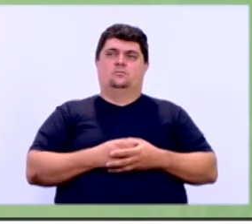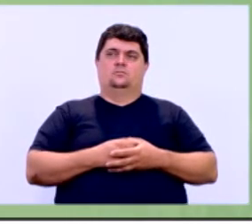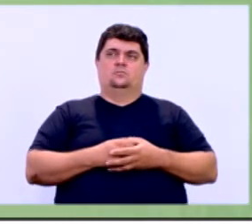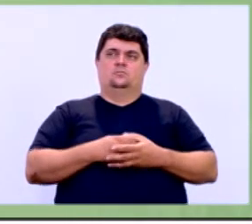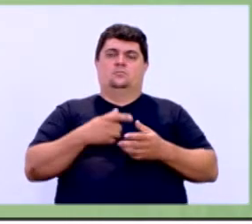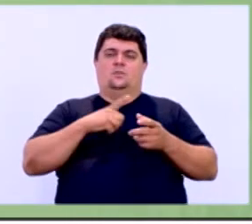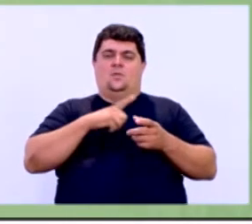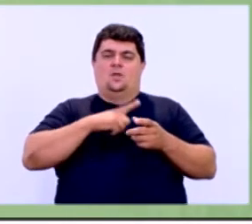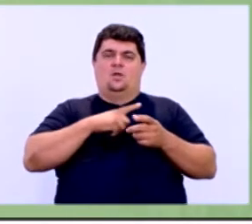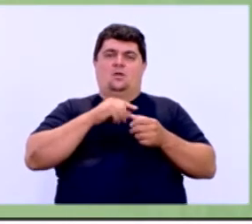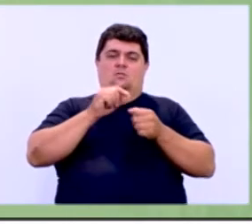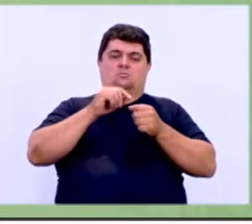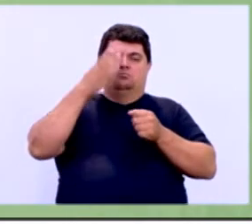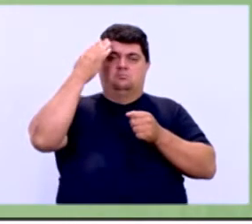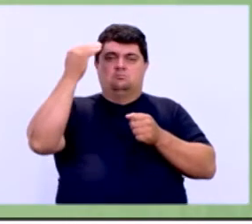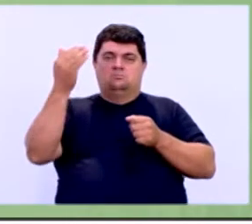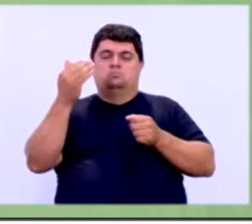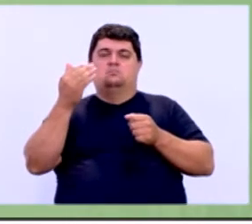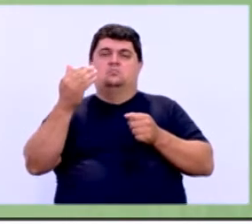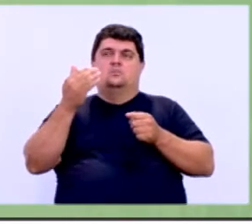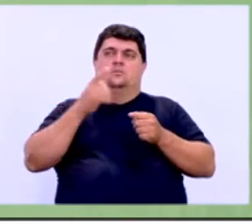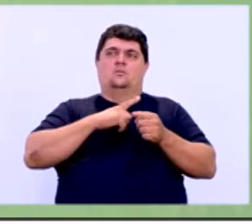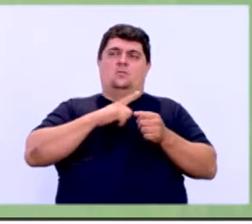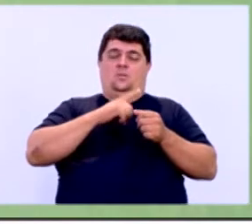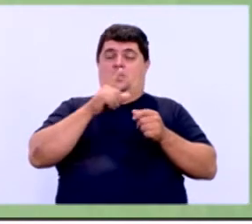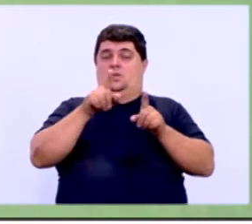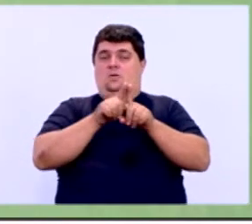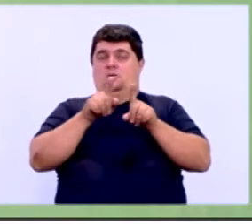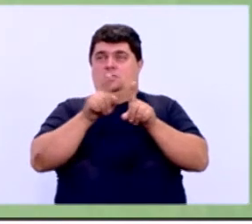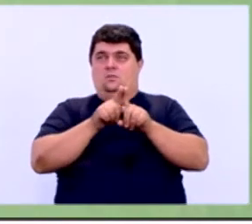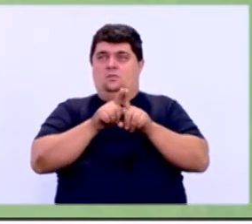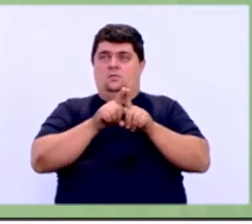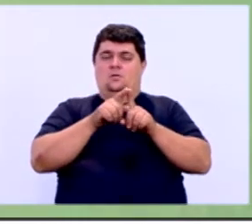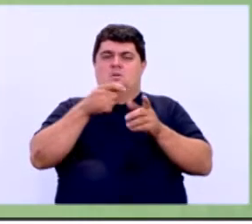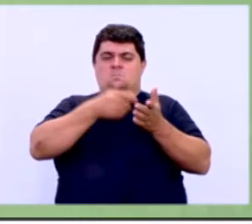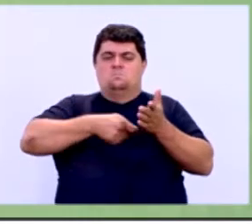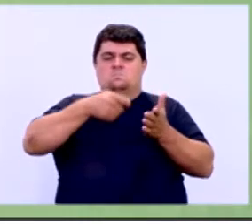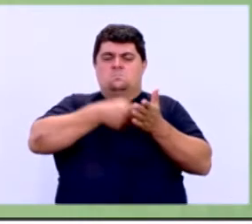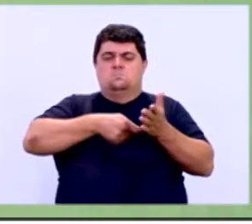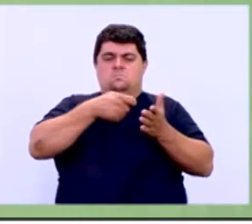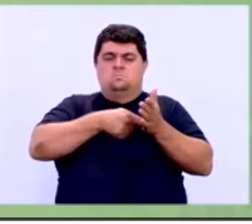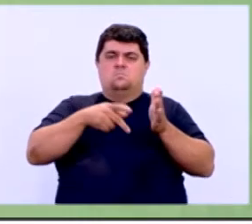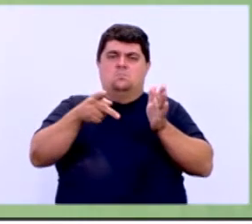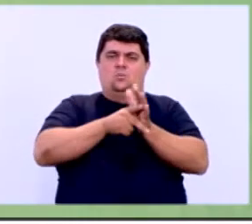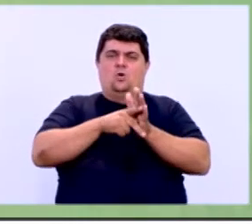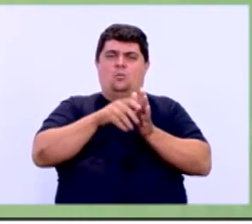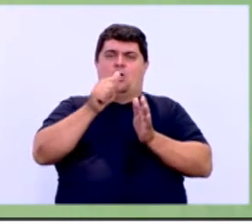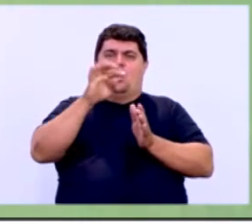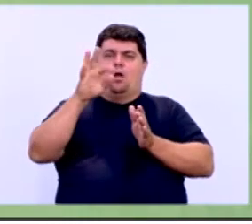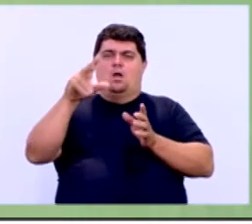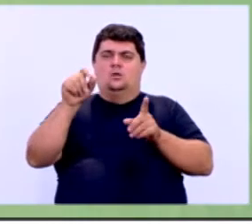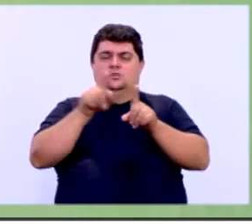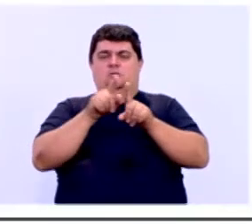e eficaz, né? Nós temos aqui as obrigações, né, do passivo e do ativo da